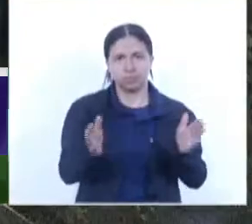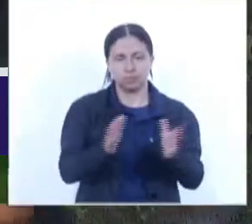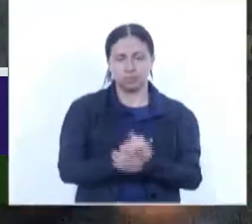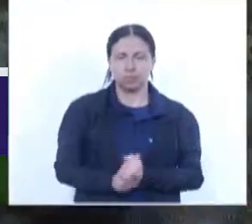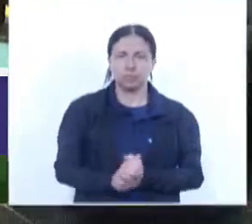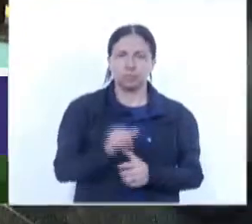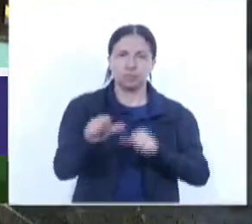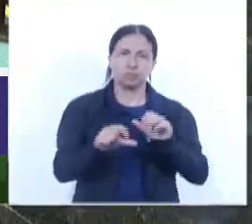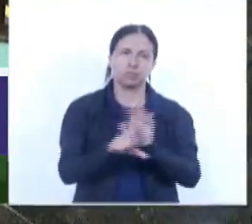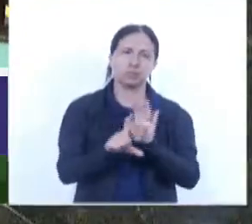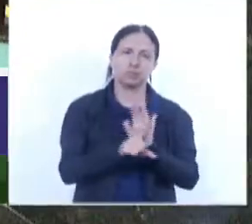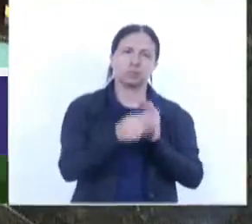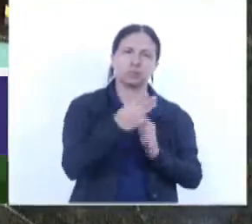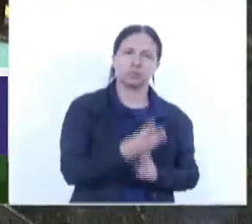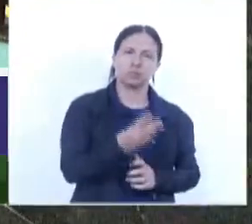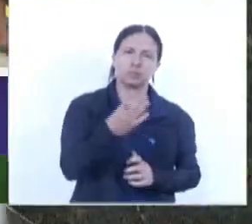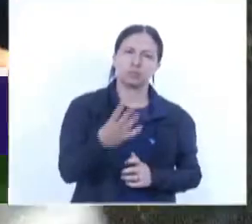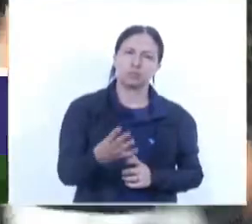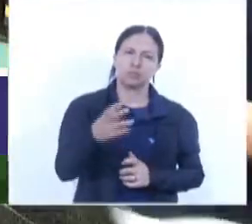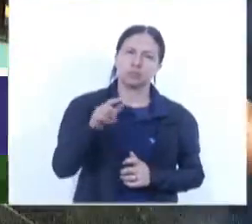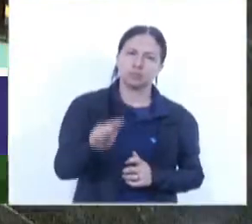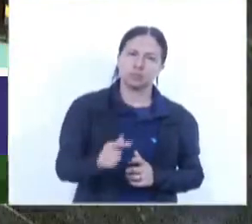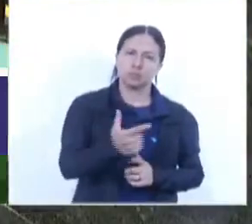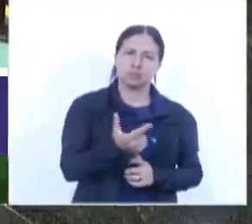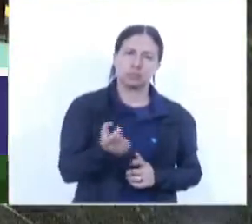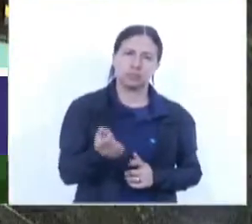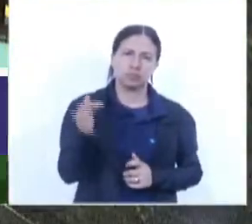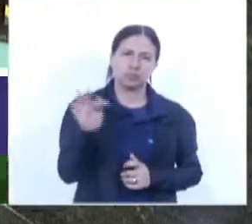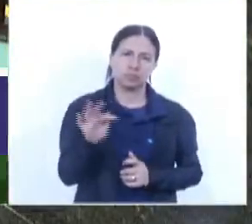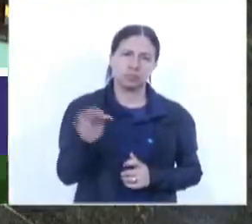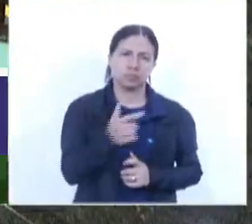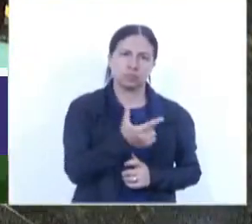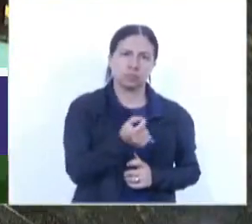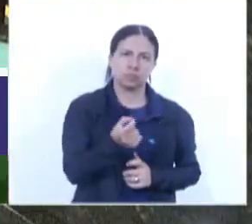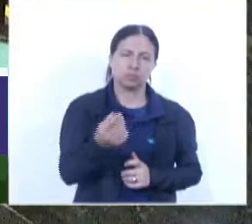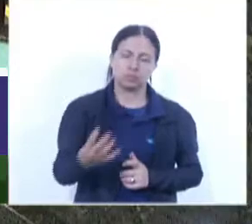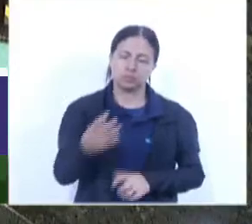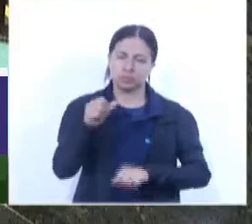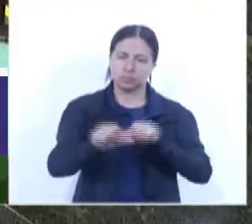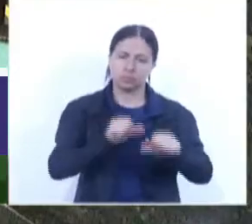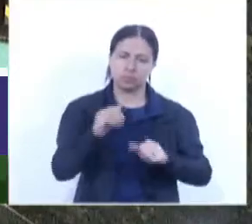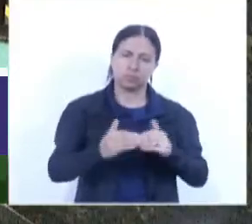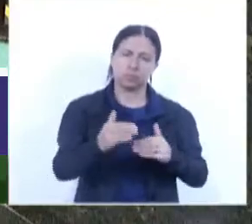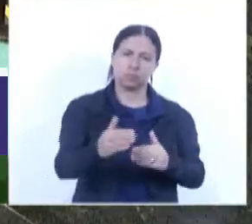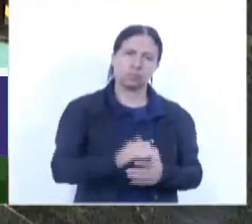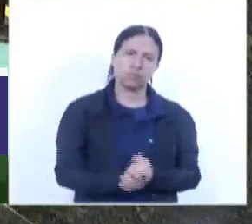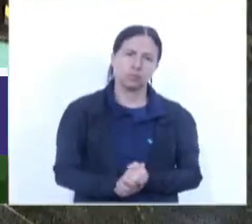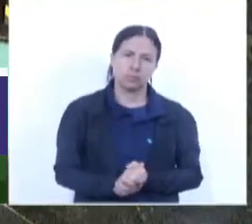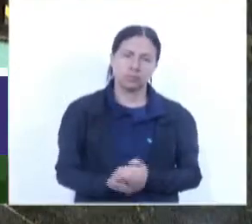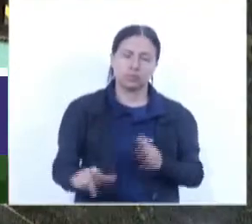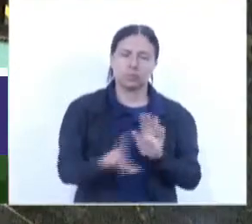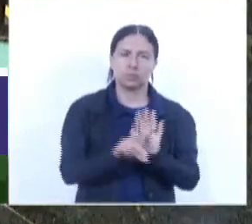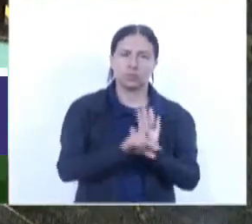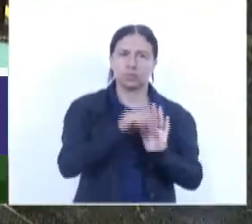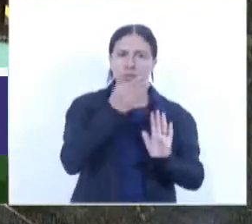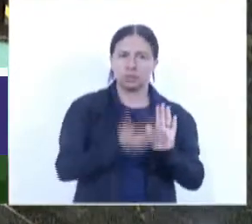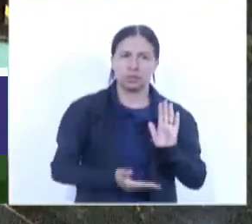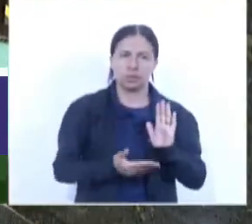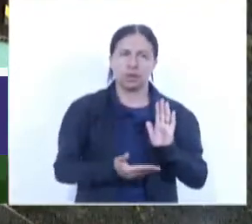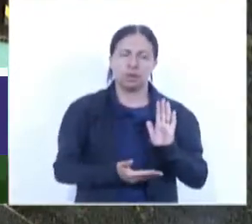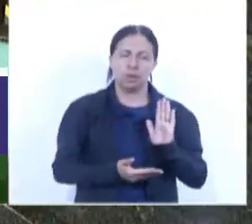complementar 347 de 20 de Fevereiro de 2004 e suas alterações a lei delegada